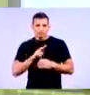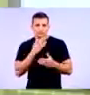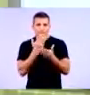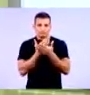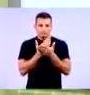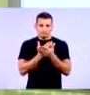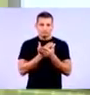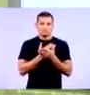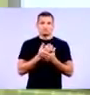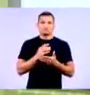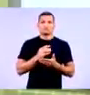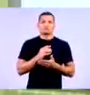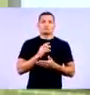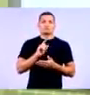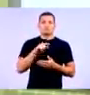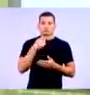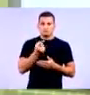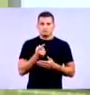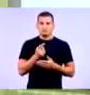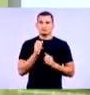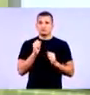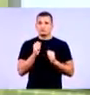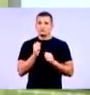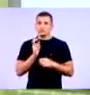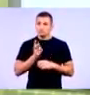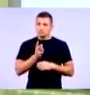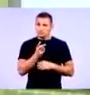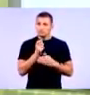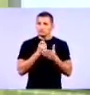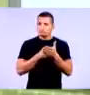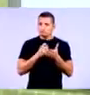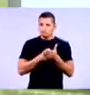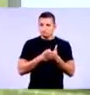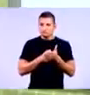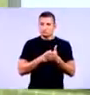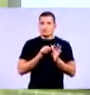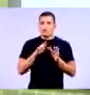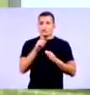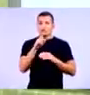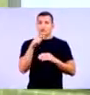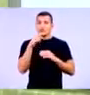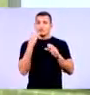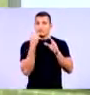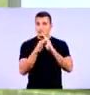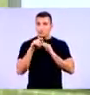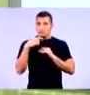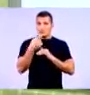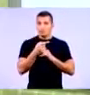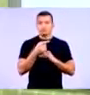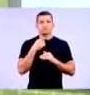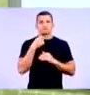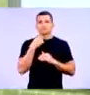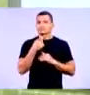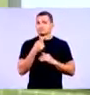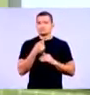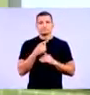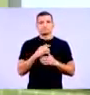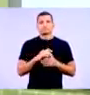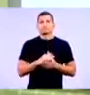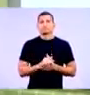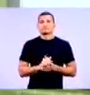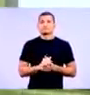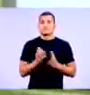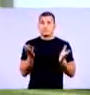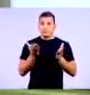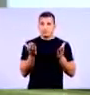pode continuar a tentativa. Mas depois que você enviou, não tem outra tentativa a ser realizada. E agora vamos